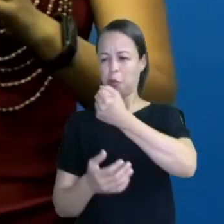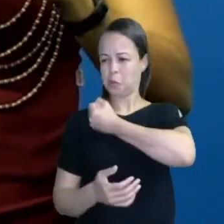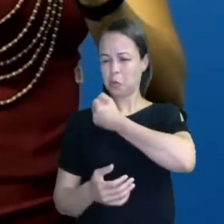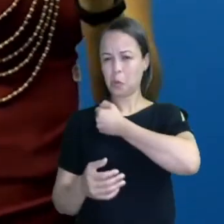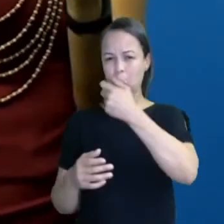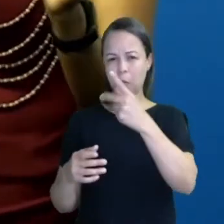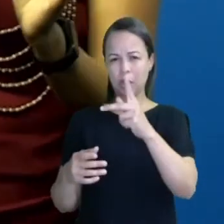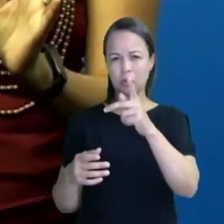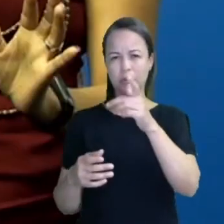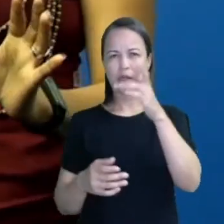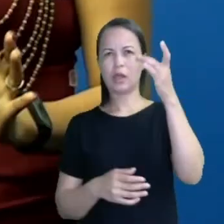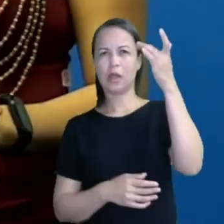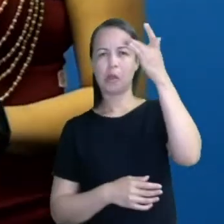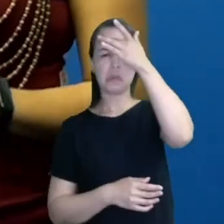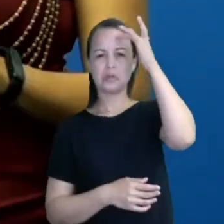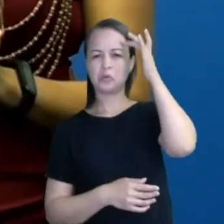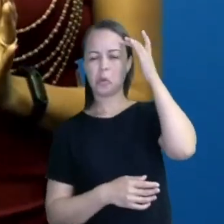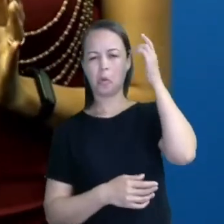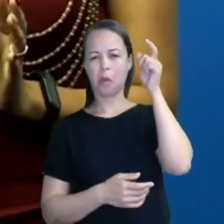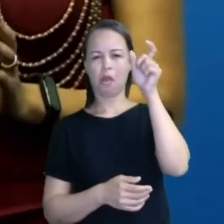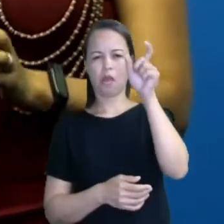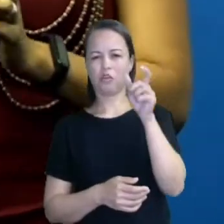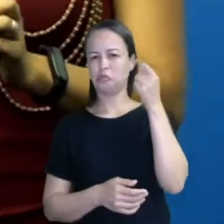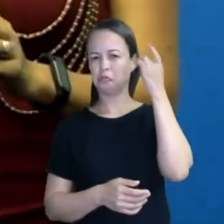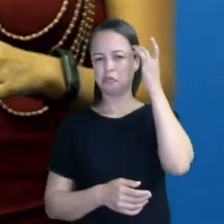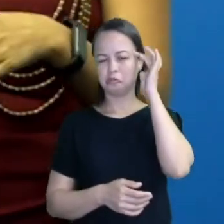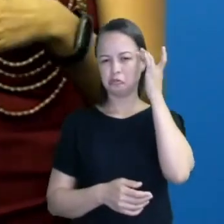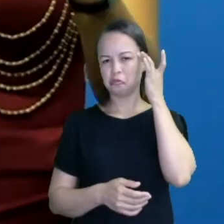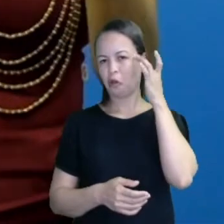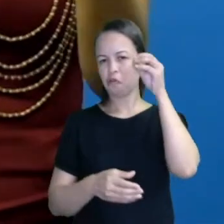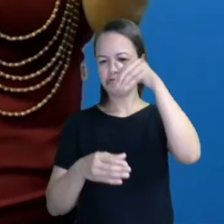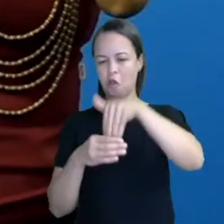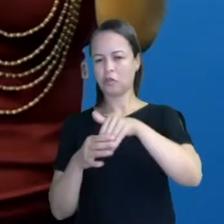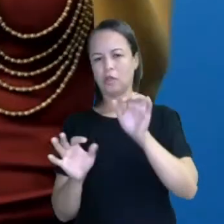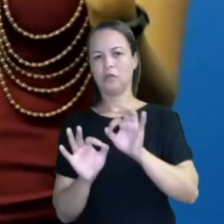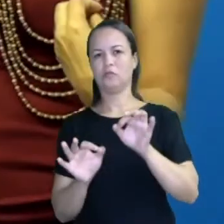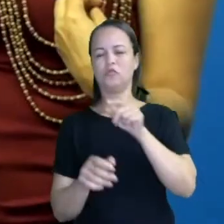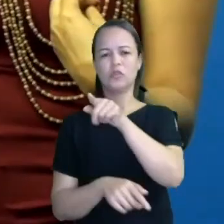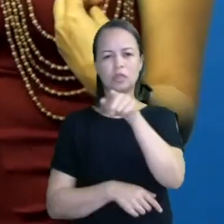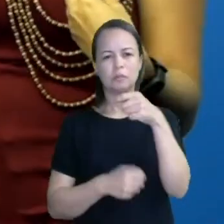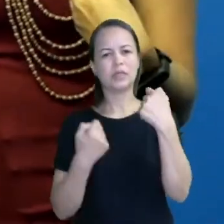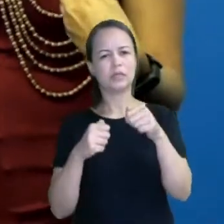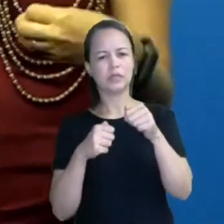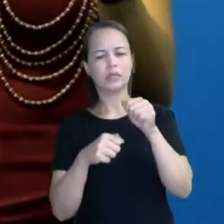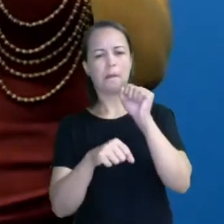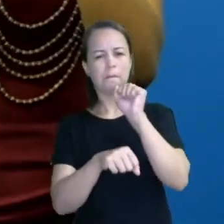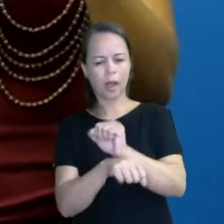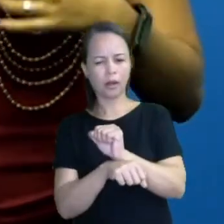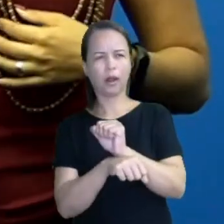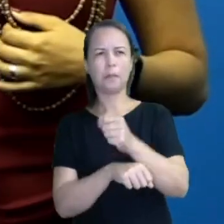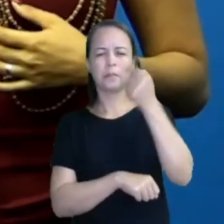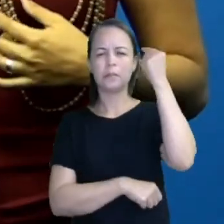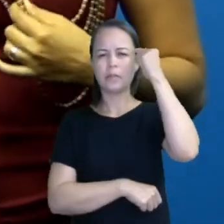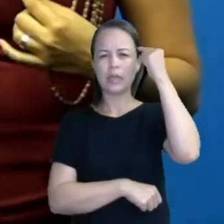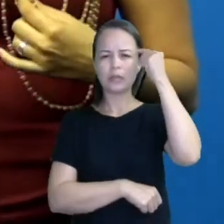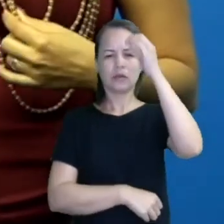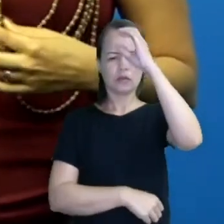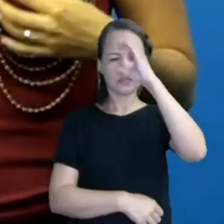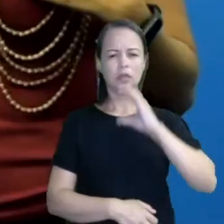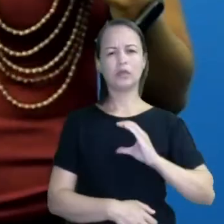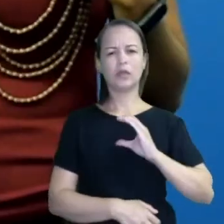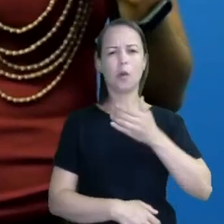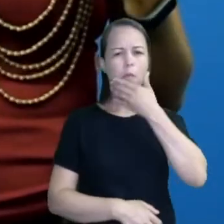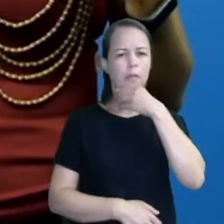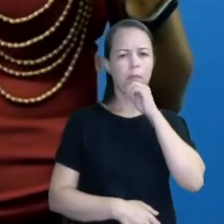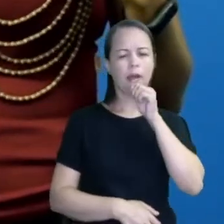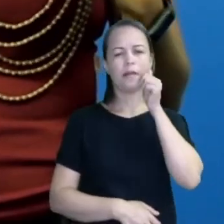porque você acha que deve votar naquela pessoa ou não. Não, você tem que parar, você é cidadão. Seu papai e sua mamãe têm que parar